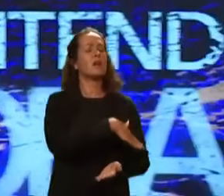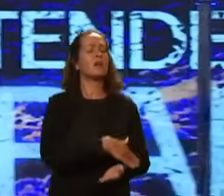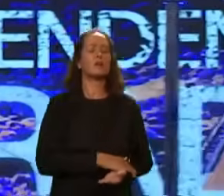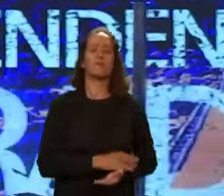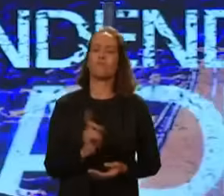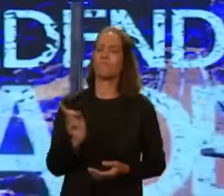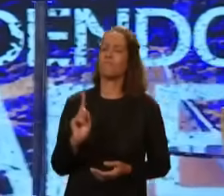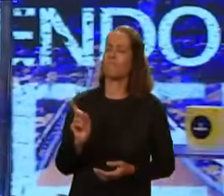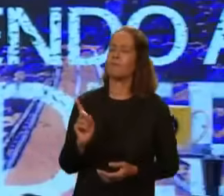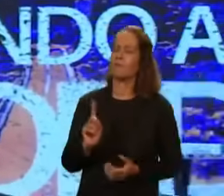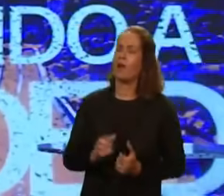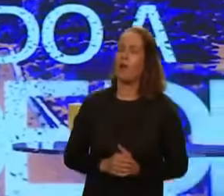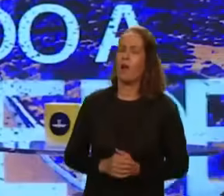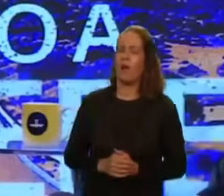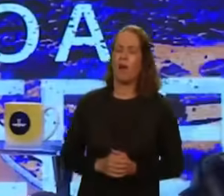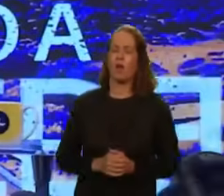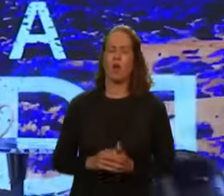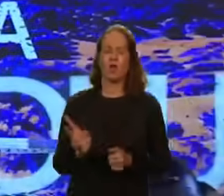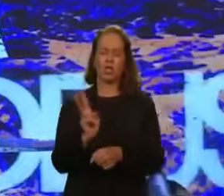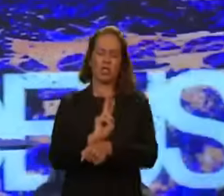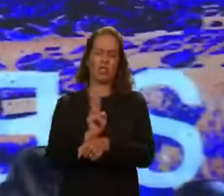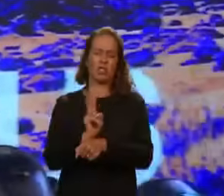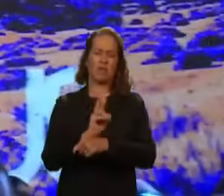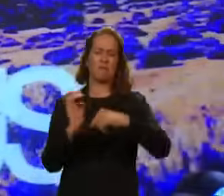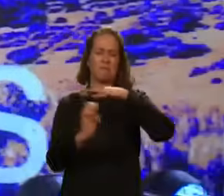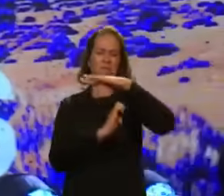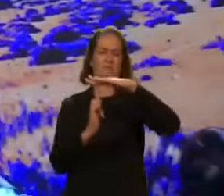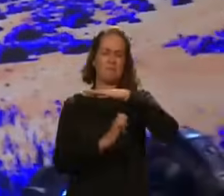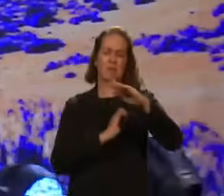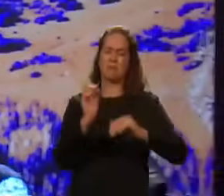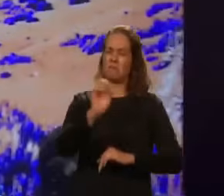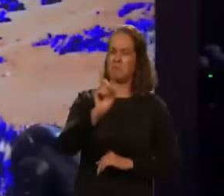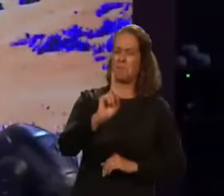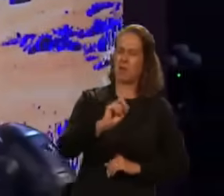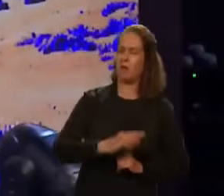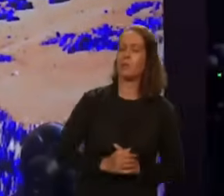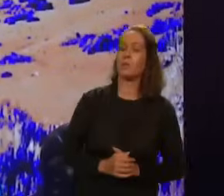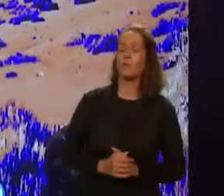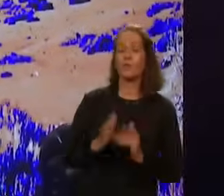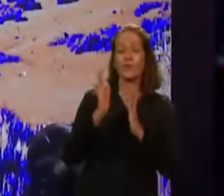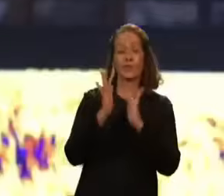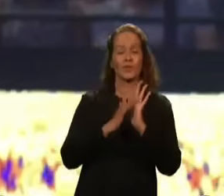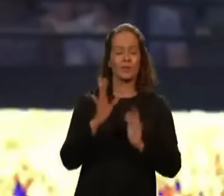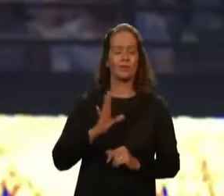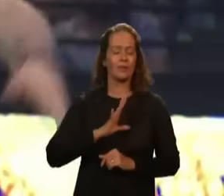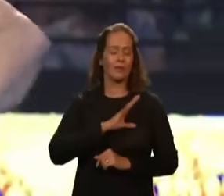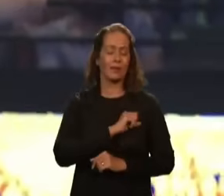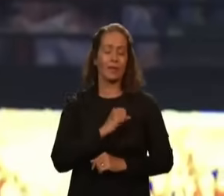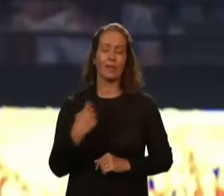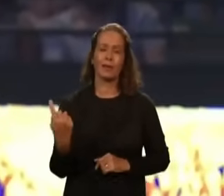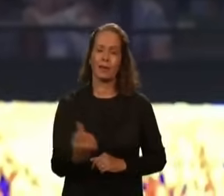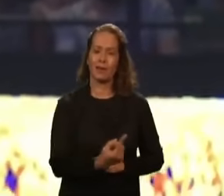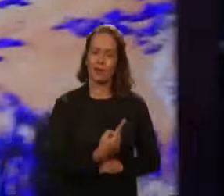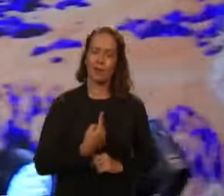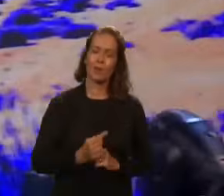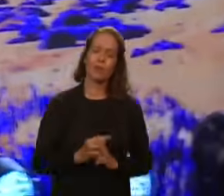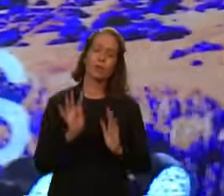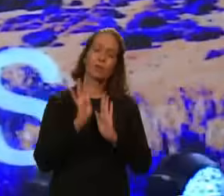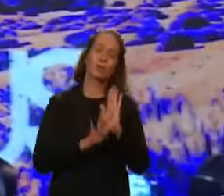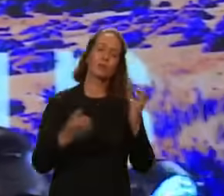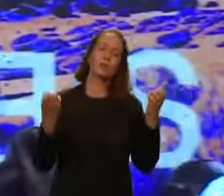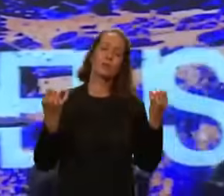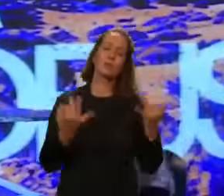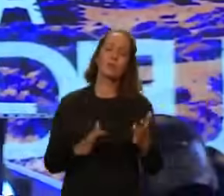Não, Ele não é um chefe de empresa bravo, Ele nos ama. O texto diz que Ele amava Lázaro, amava